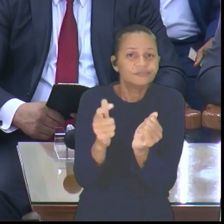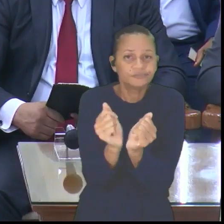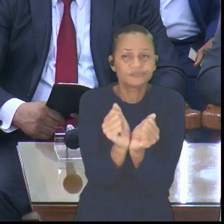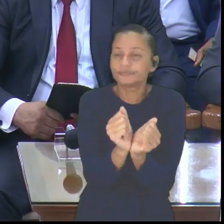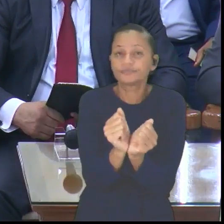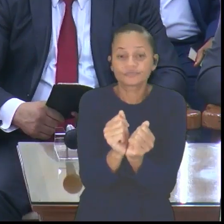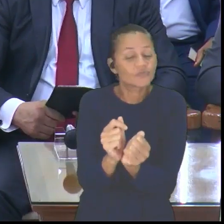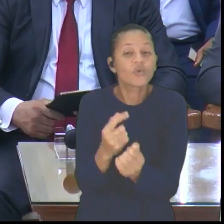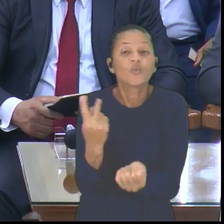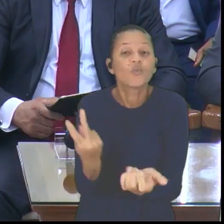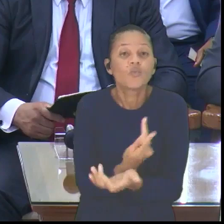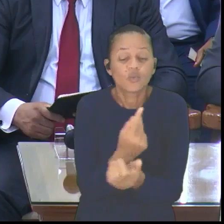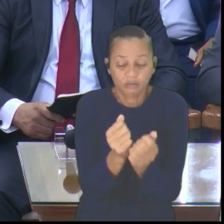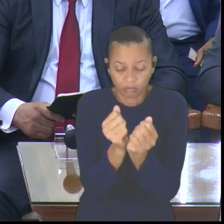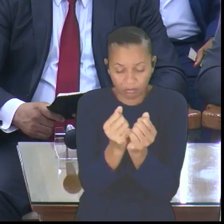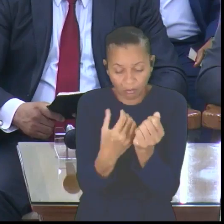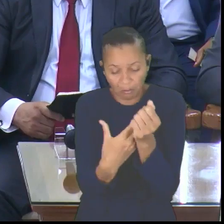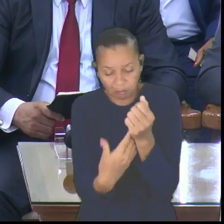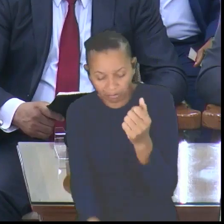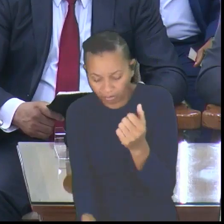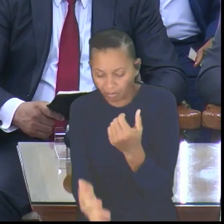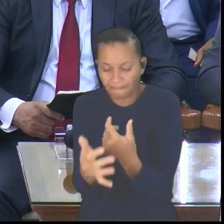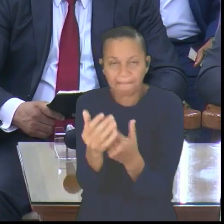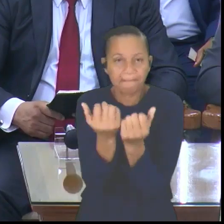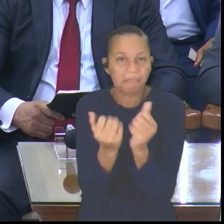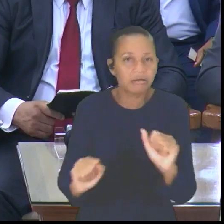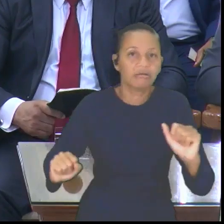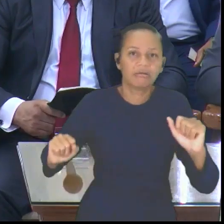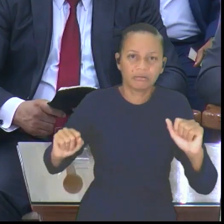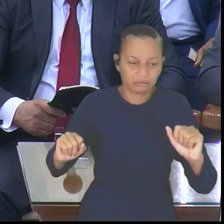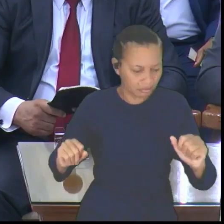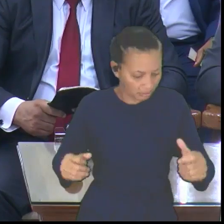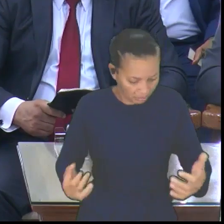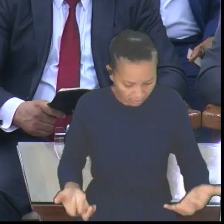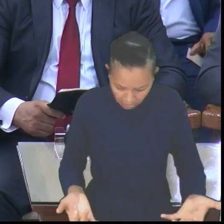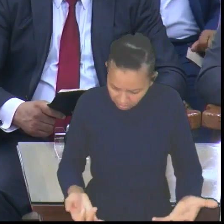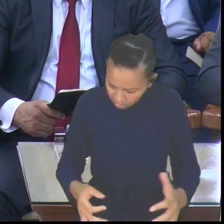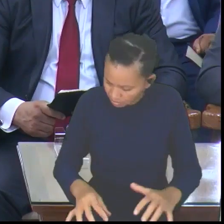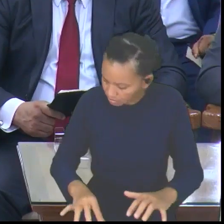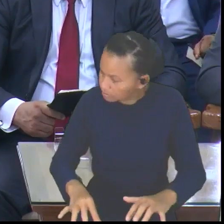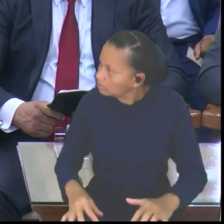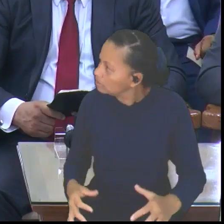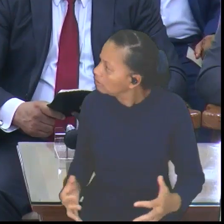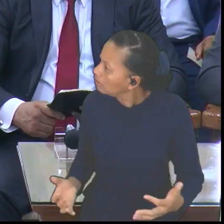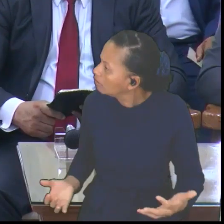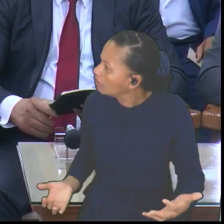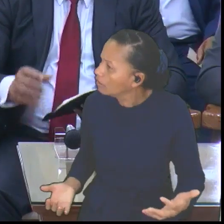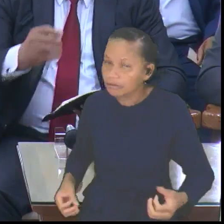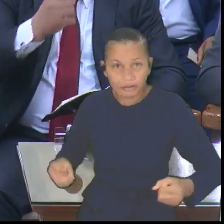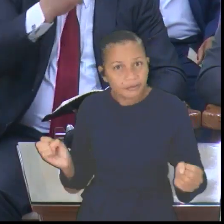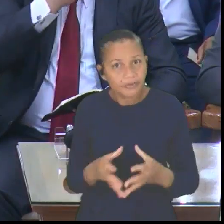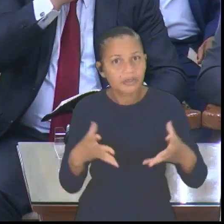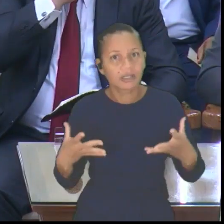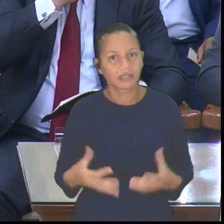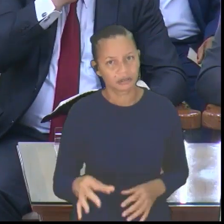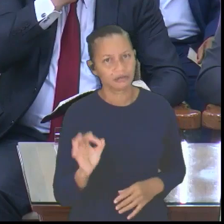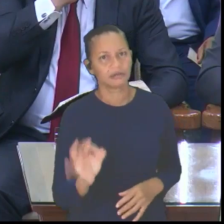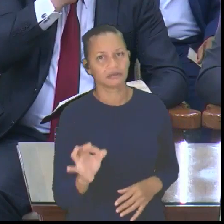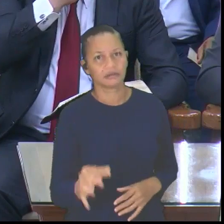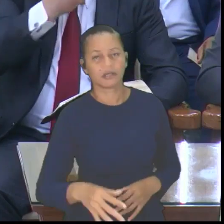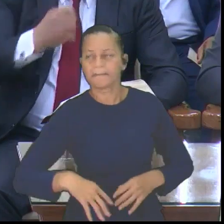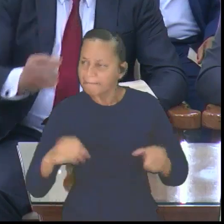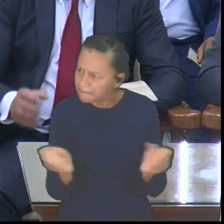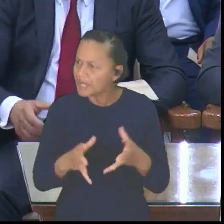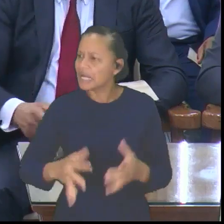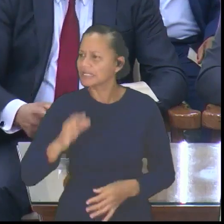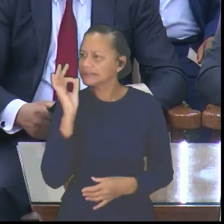O que foi que aconteceu? Caíram-lhe as cadeias das mãos. É milagre ou não é milagre? É milagre